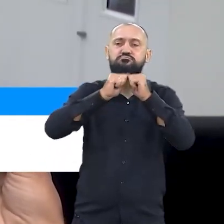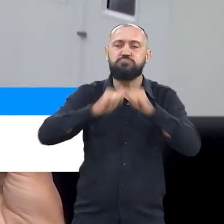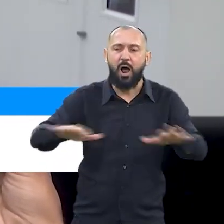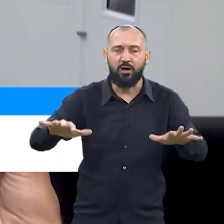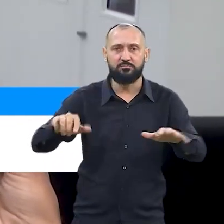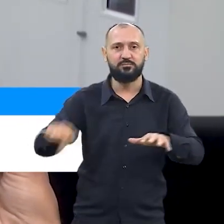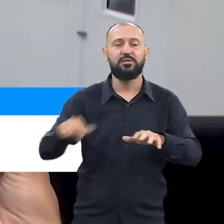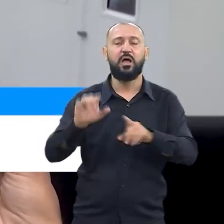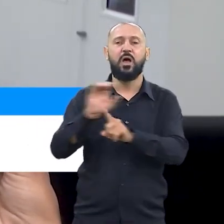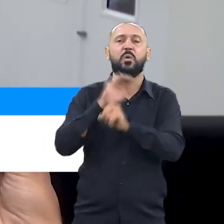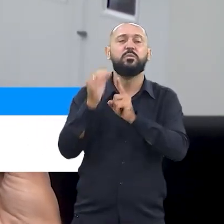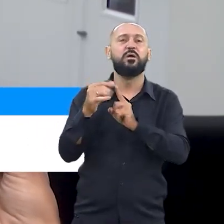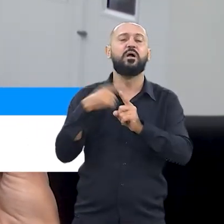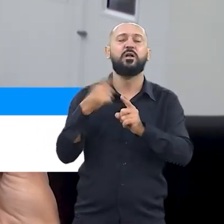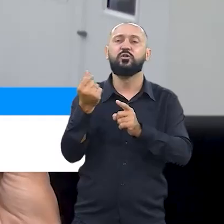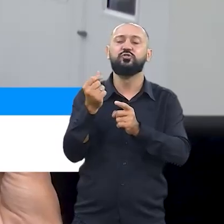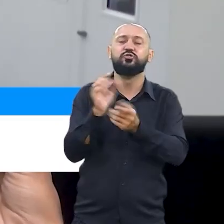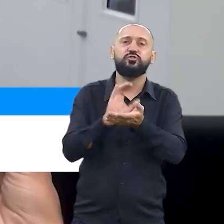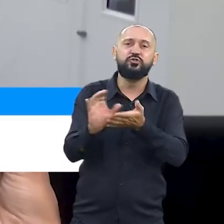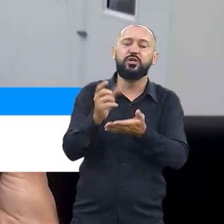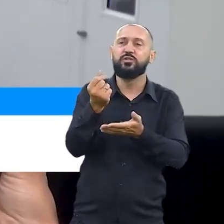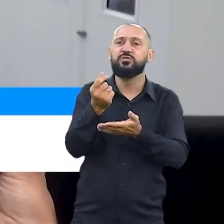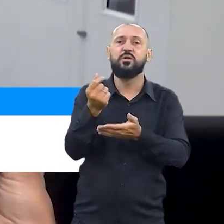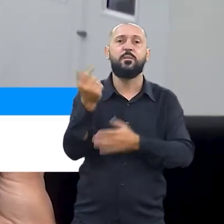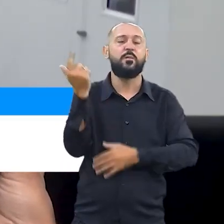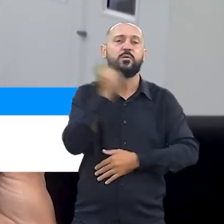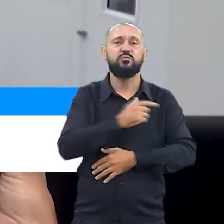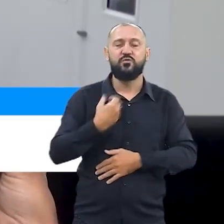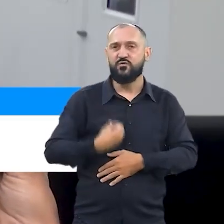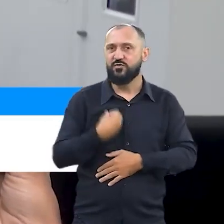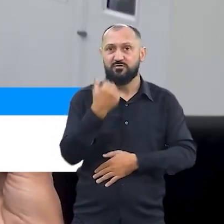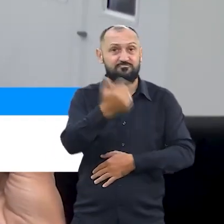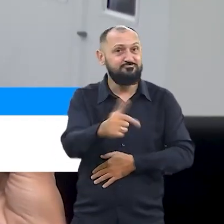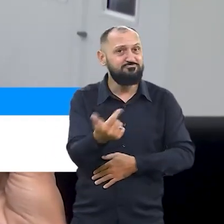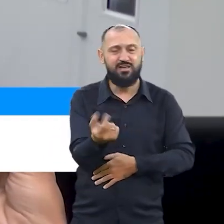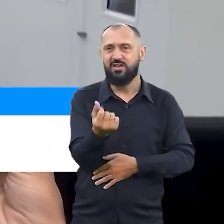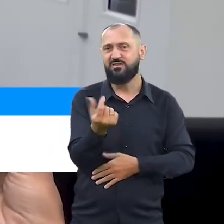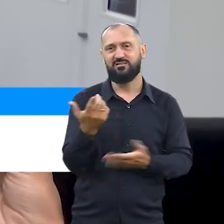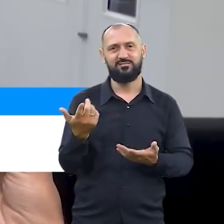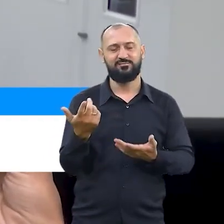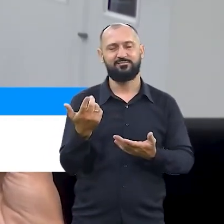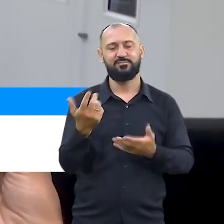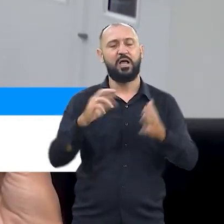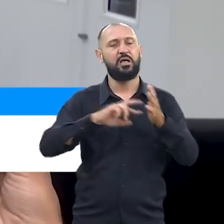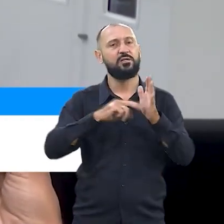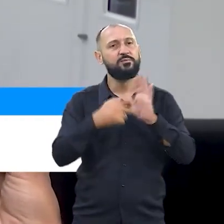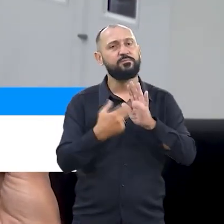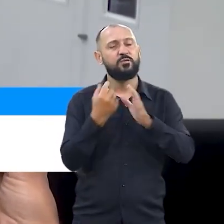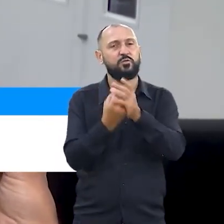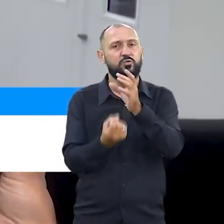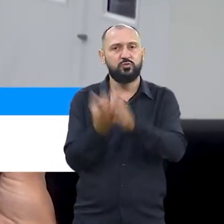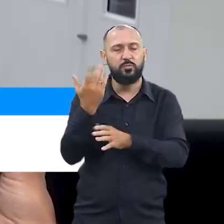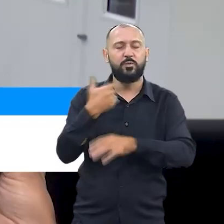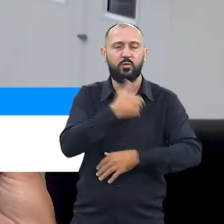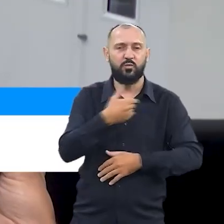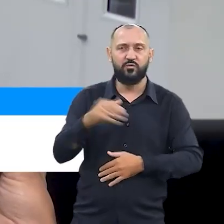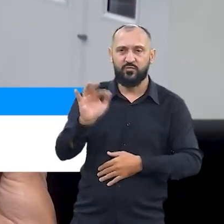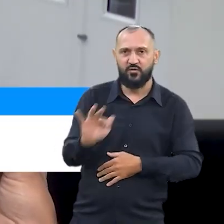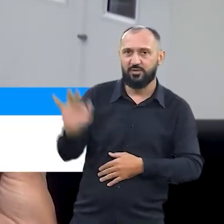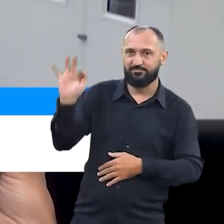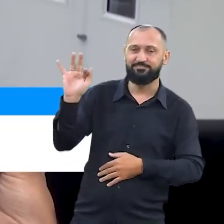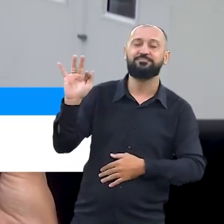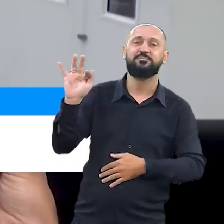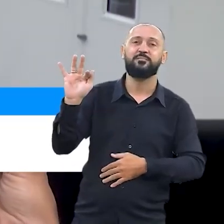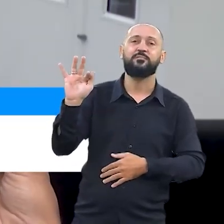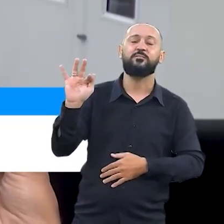divulgação, e que muitas vezes essas rádios comunitárias elas não têm como se sustentar, não têm como sobreviver. Né? E nesse sentido, então, como foi criado